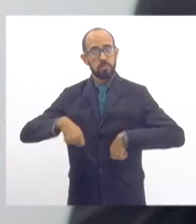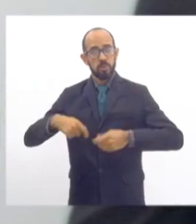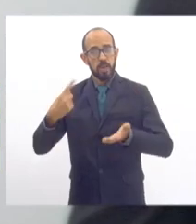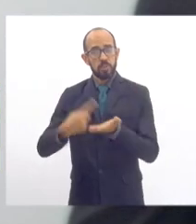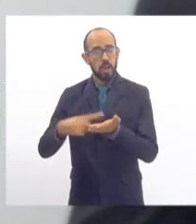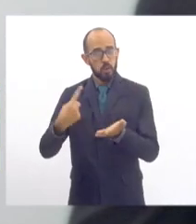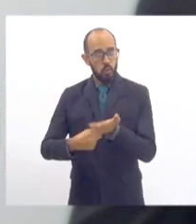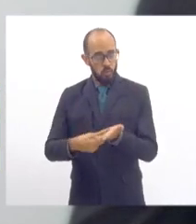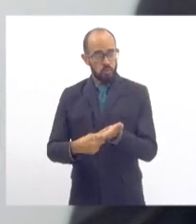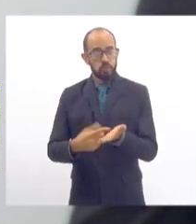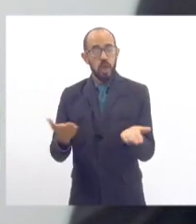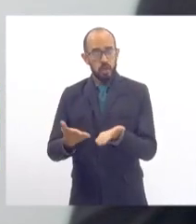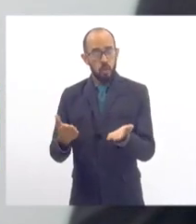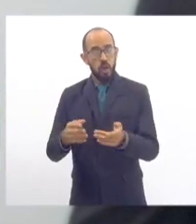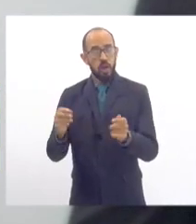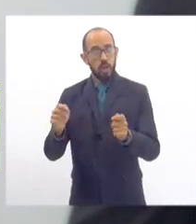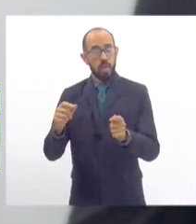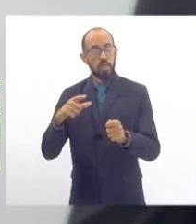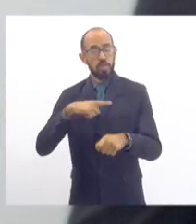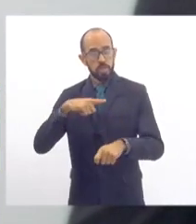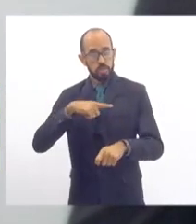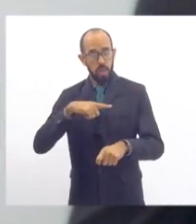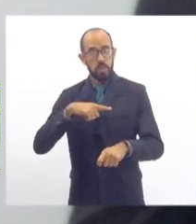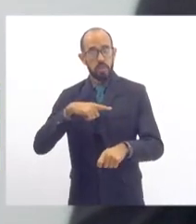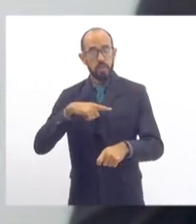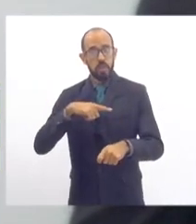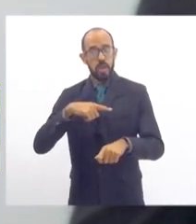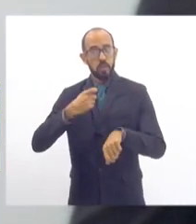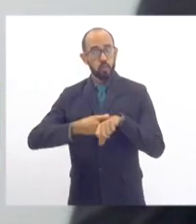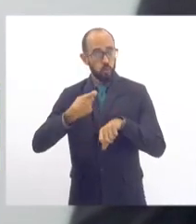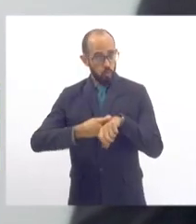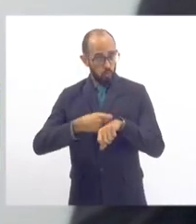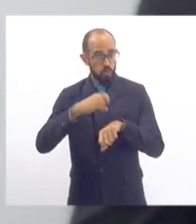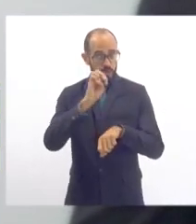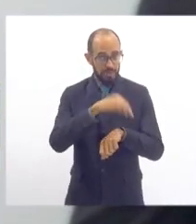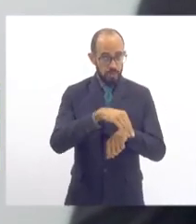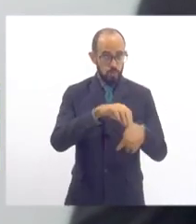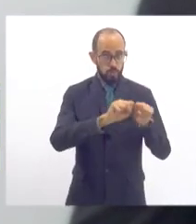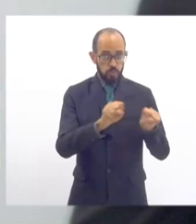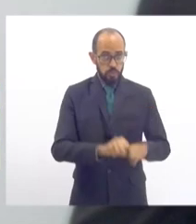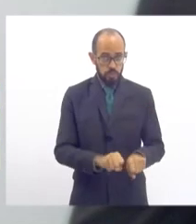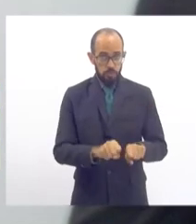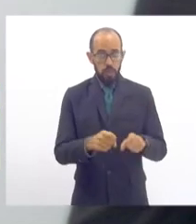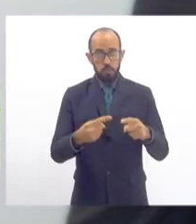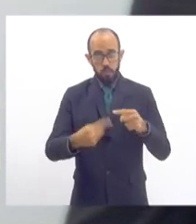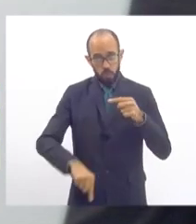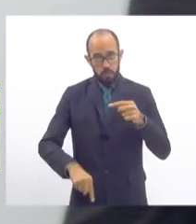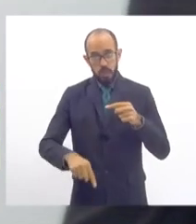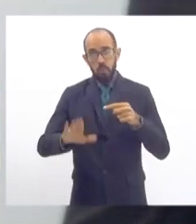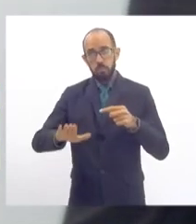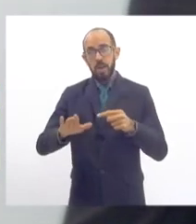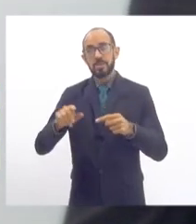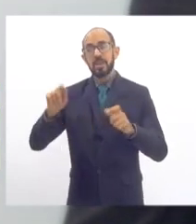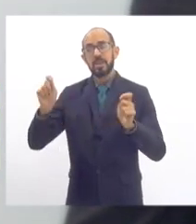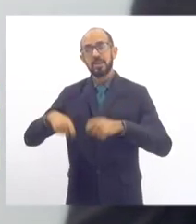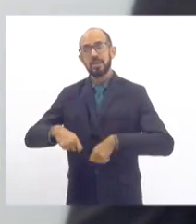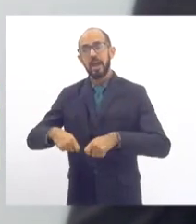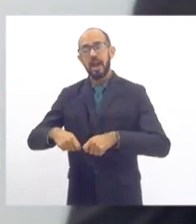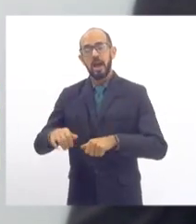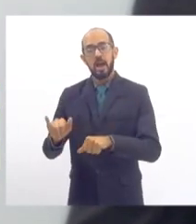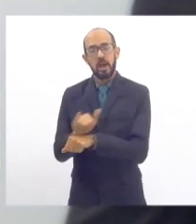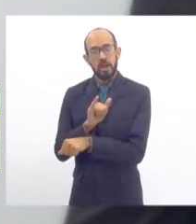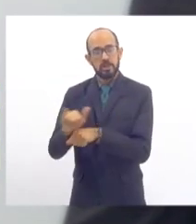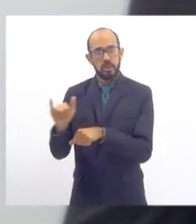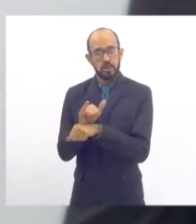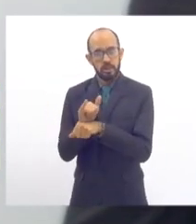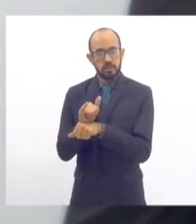no regime. Esse atual, ele é mais duro no que ele proíbe, mas, ao mesmo tempo, ele dá mais janelas para